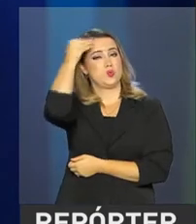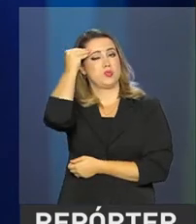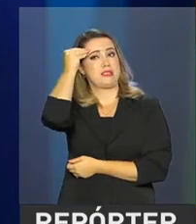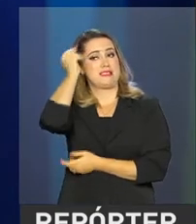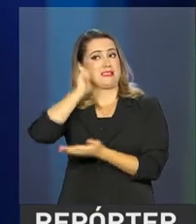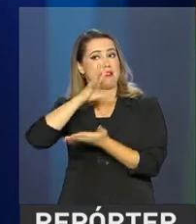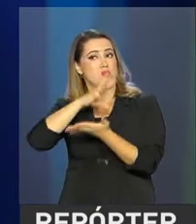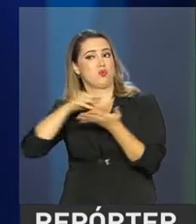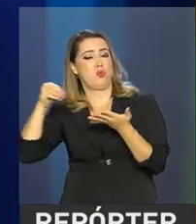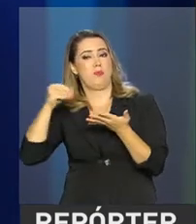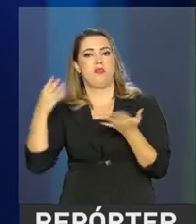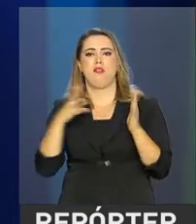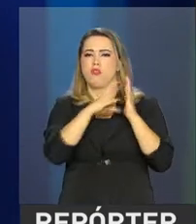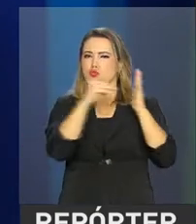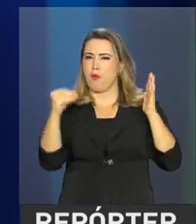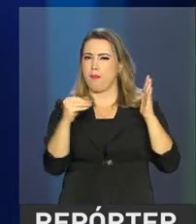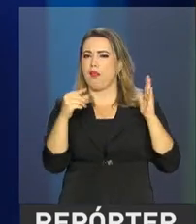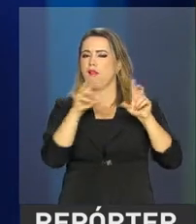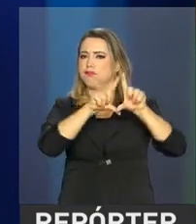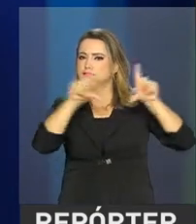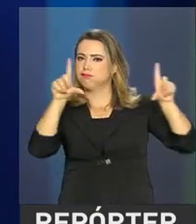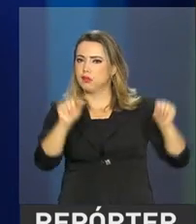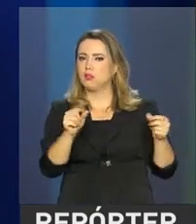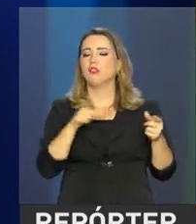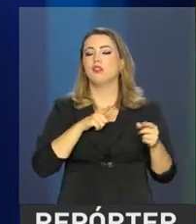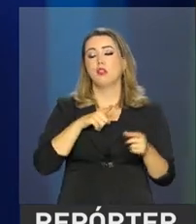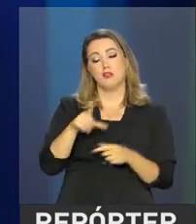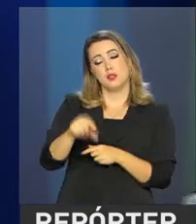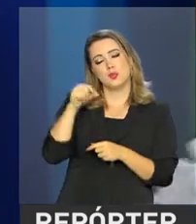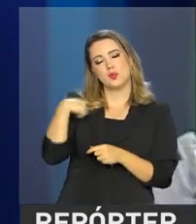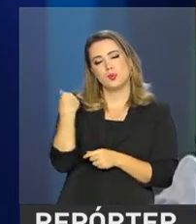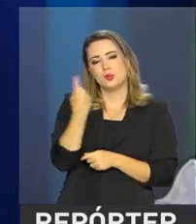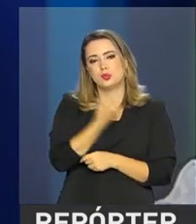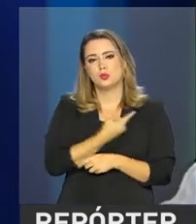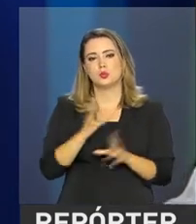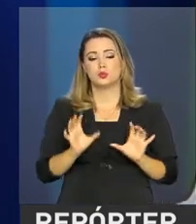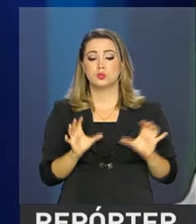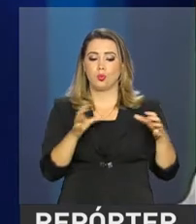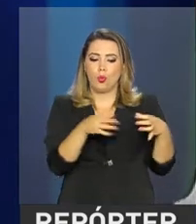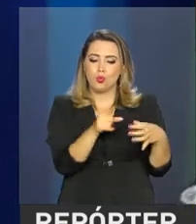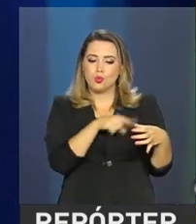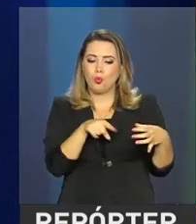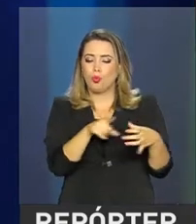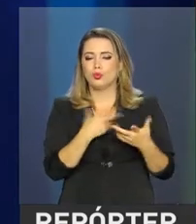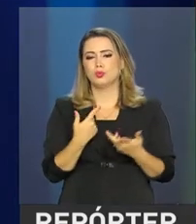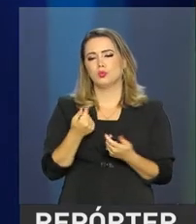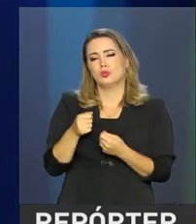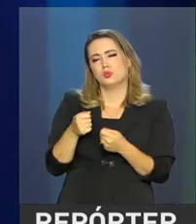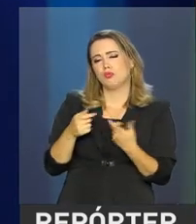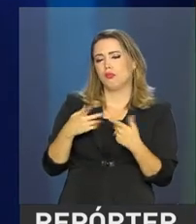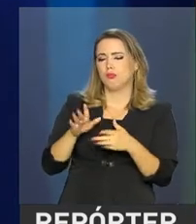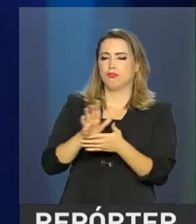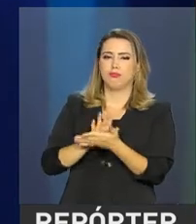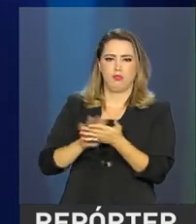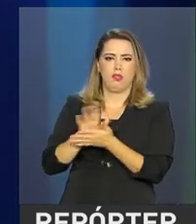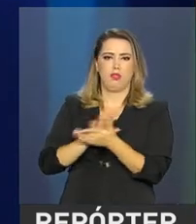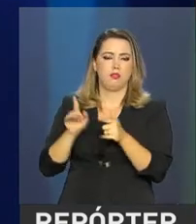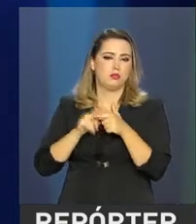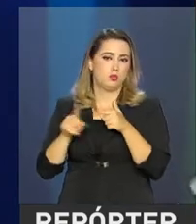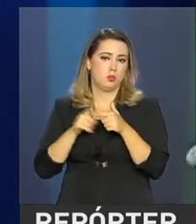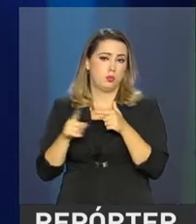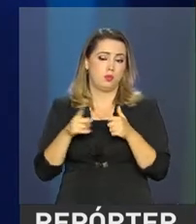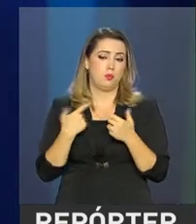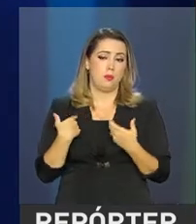houve a decisão com o apoio da presidente e do ministro e na análise da comissão que para não prejudicar esse participante, quer